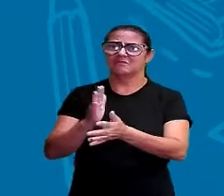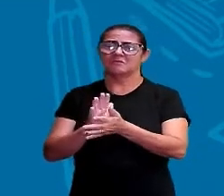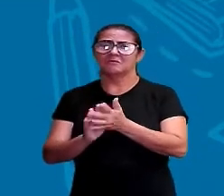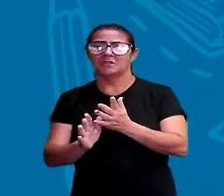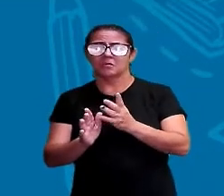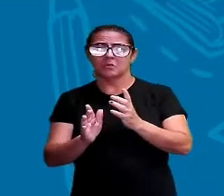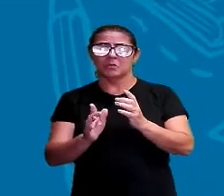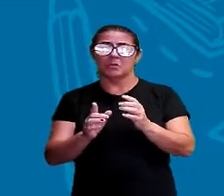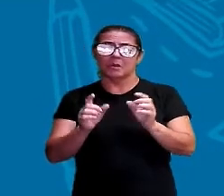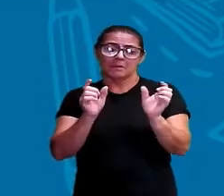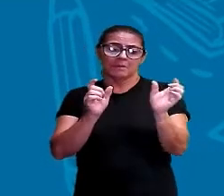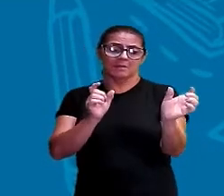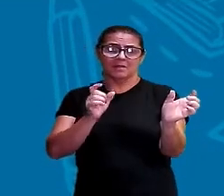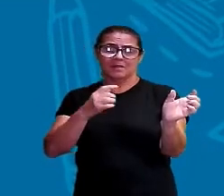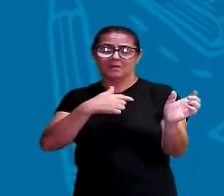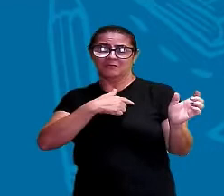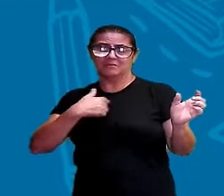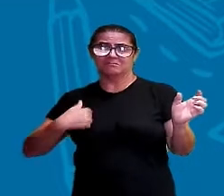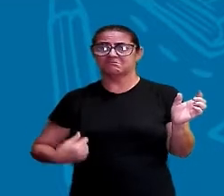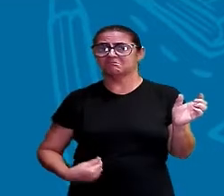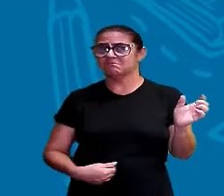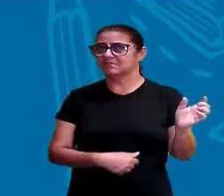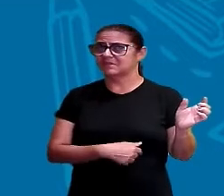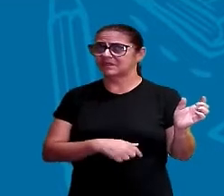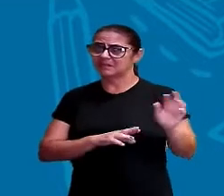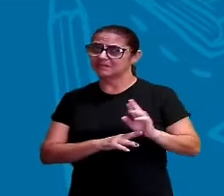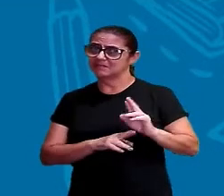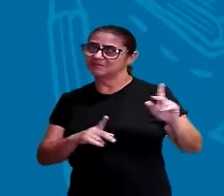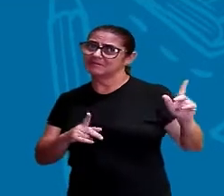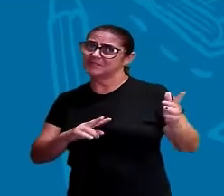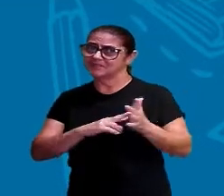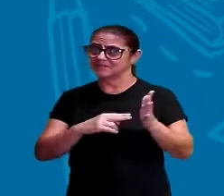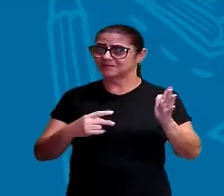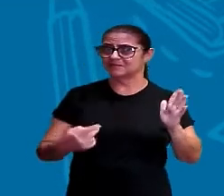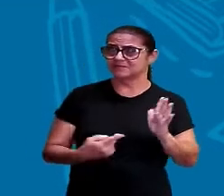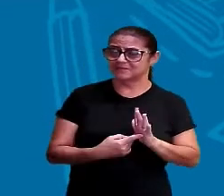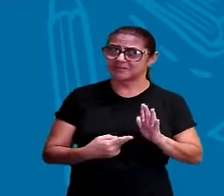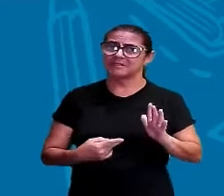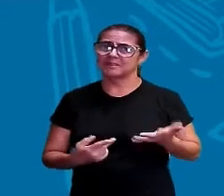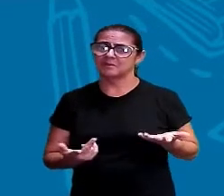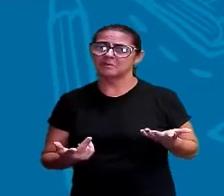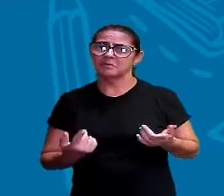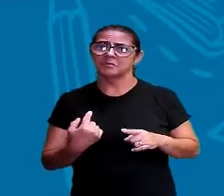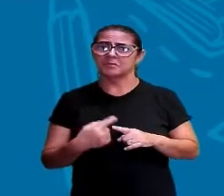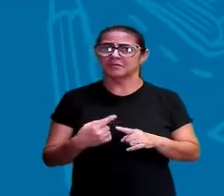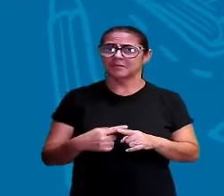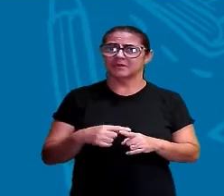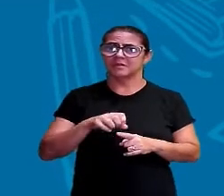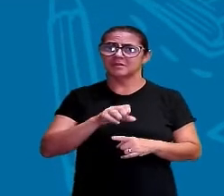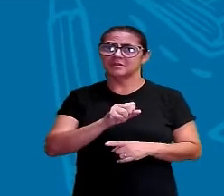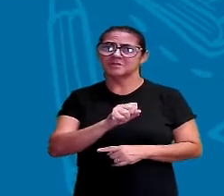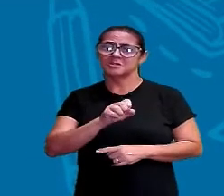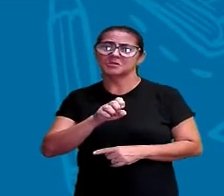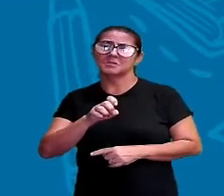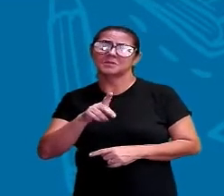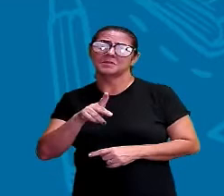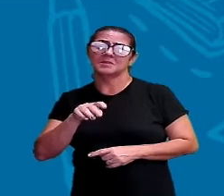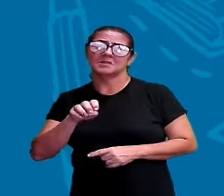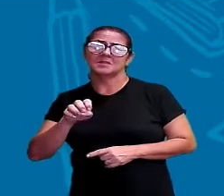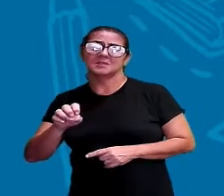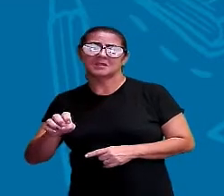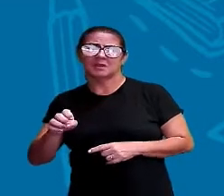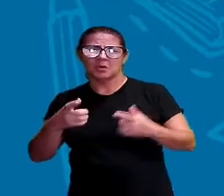está escrito na camisa. Por que não? Por quê? Quando a gente fala de space, que quer dizer